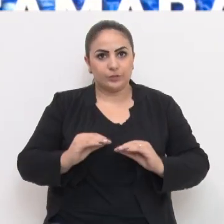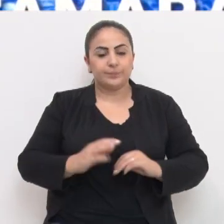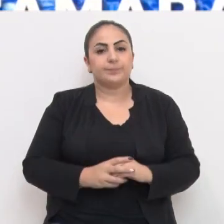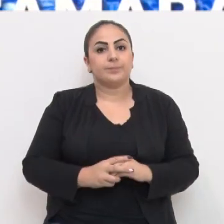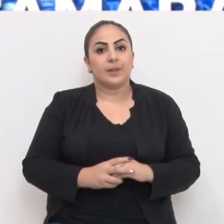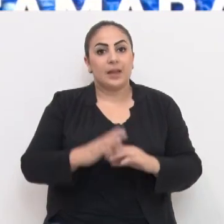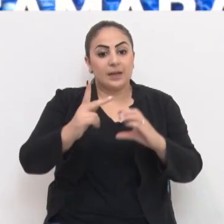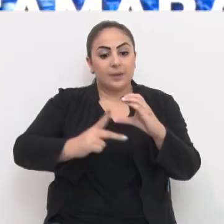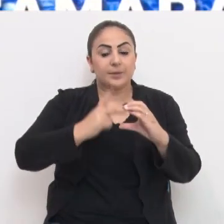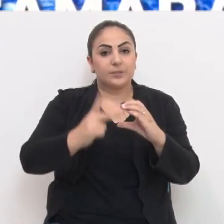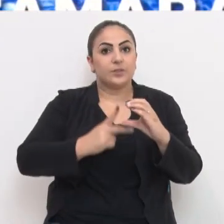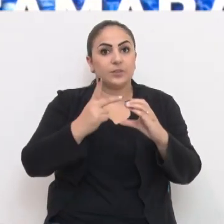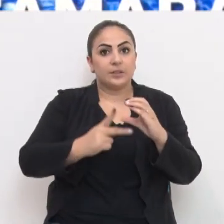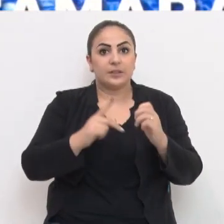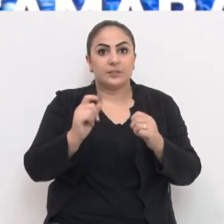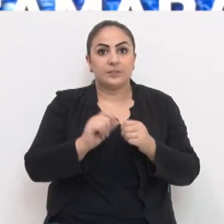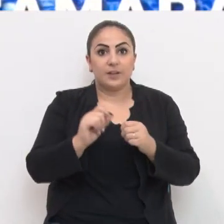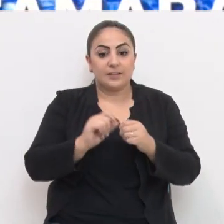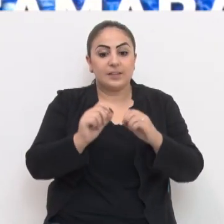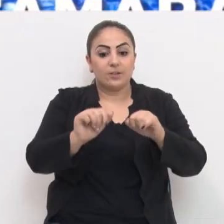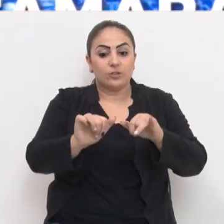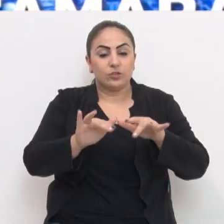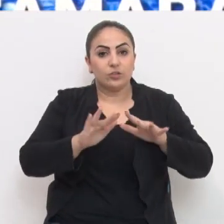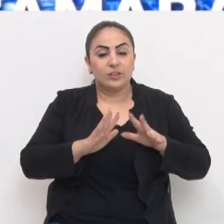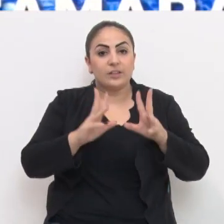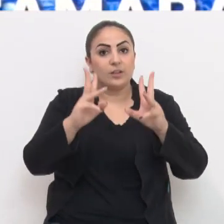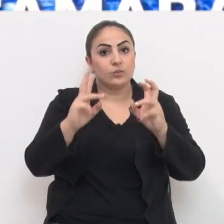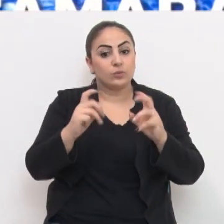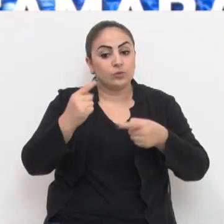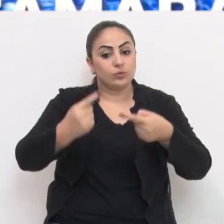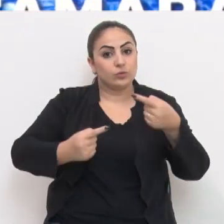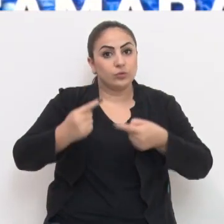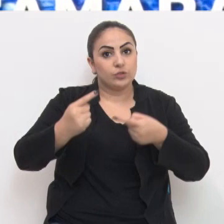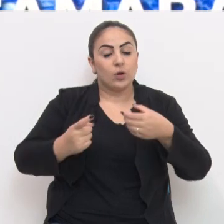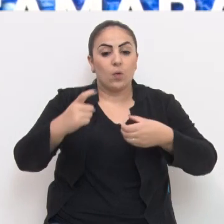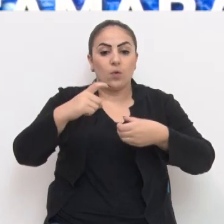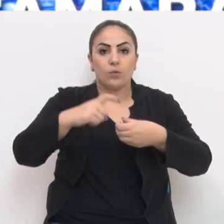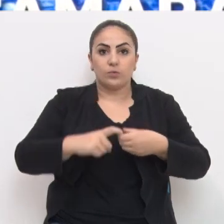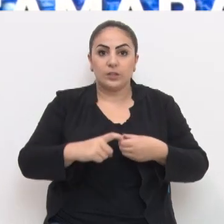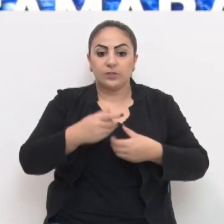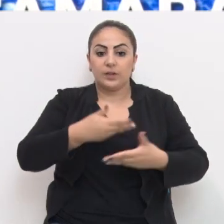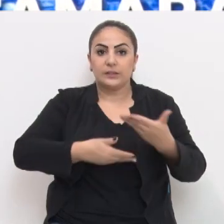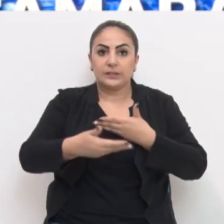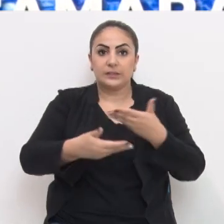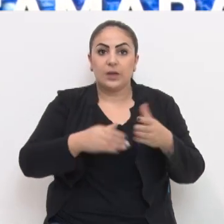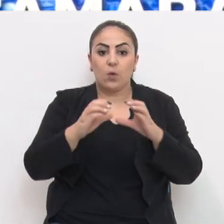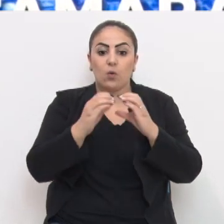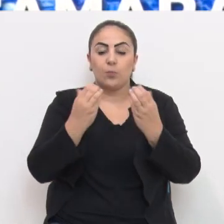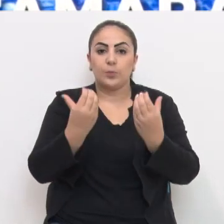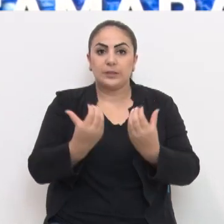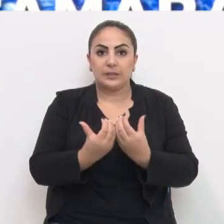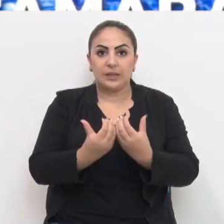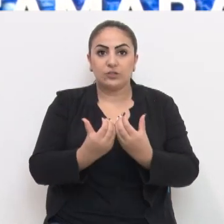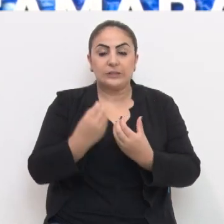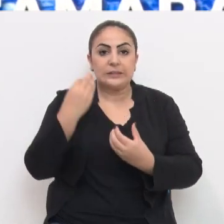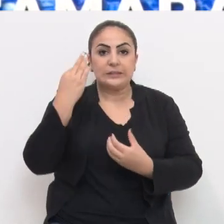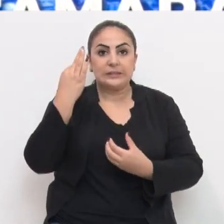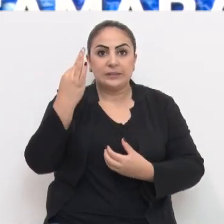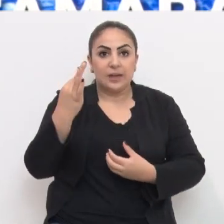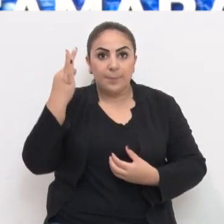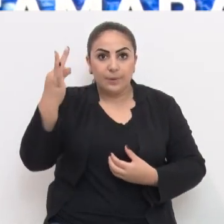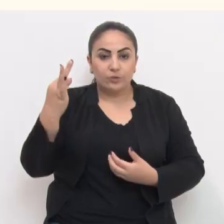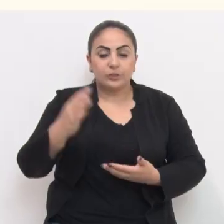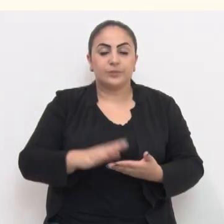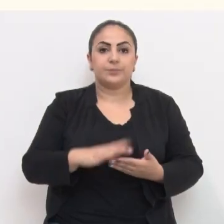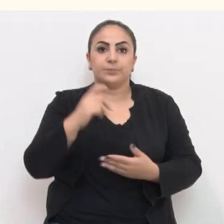Boa noite. Câmara de Vereadores cedia audiência para discutir convênios que irão contemplar comunidades